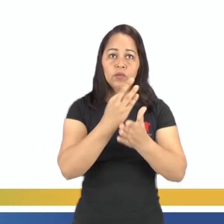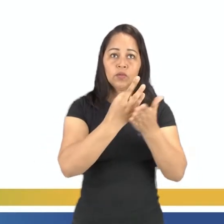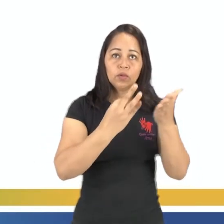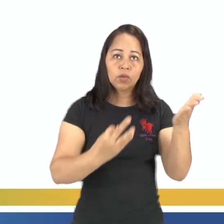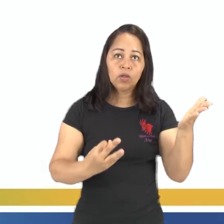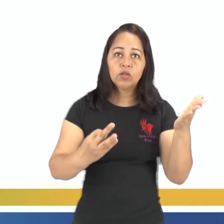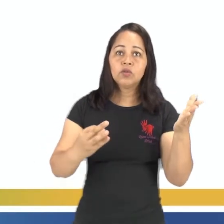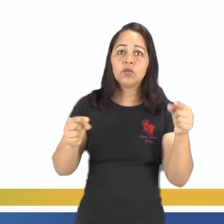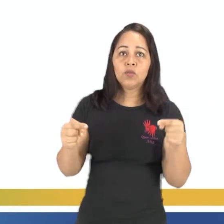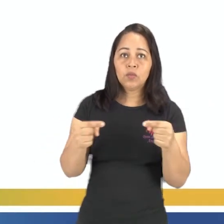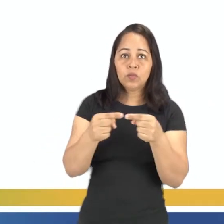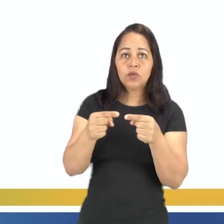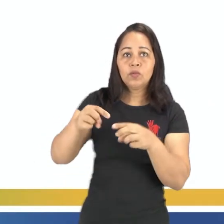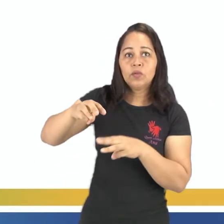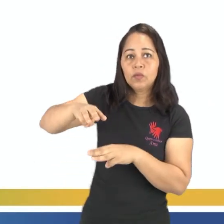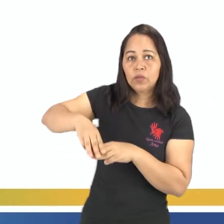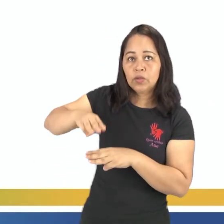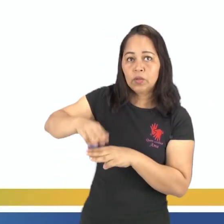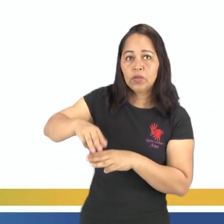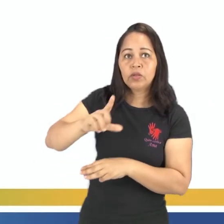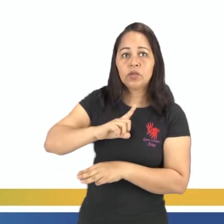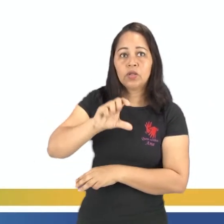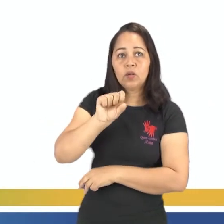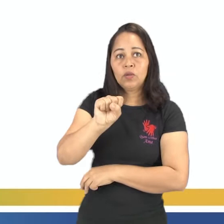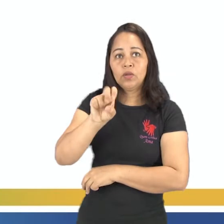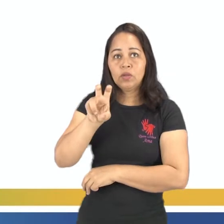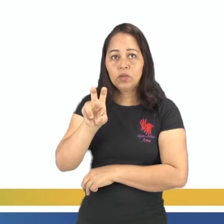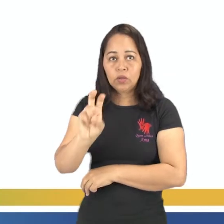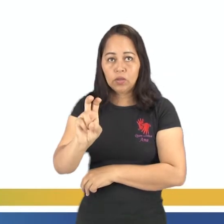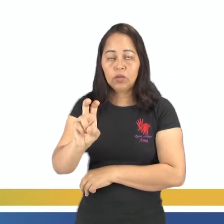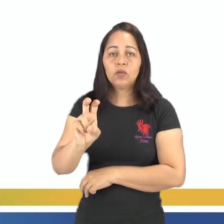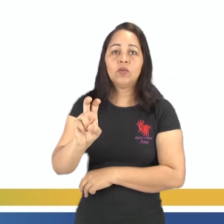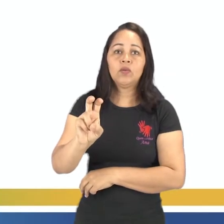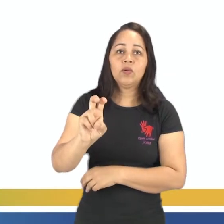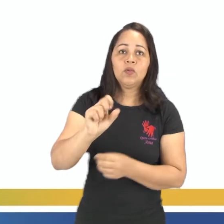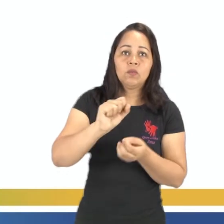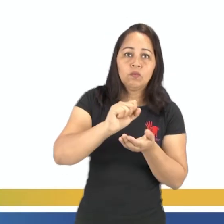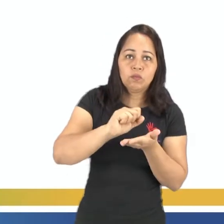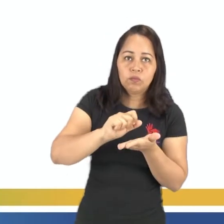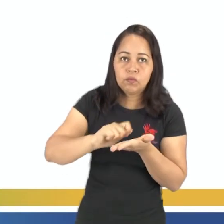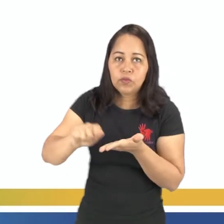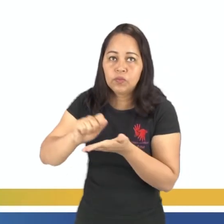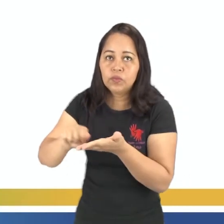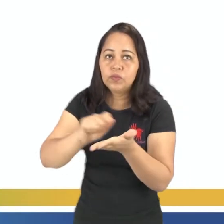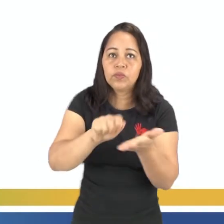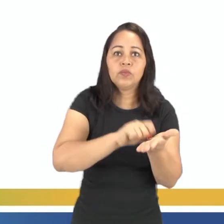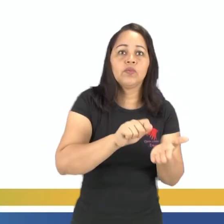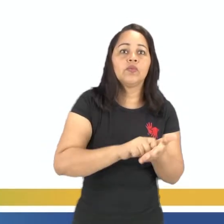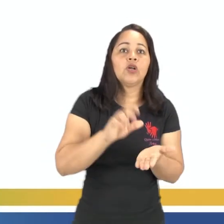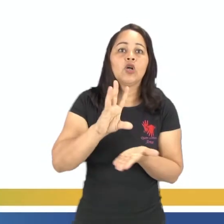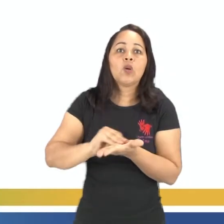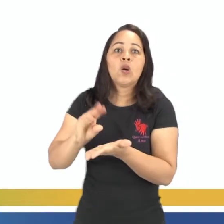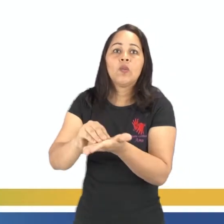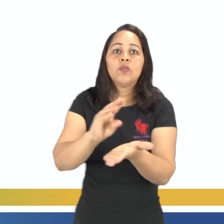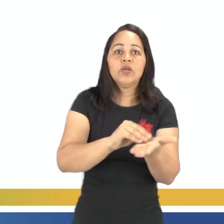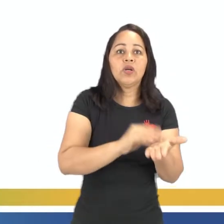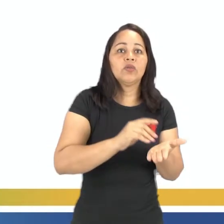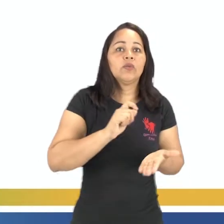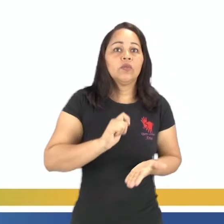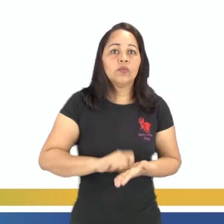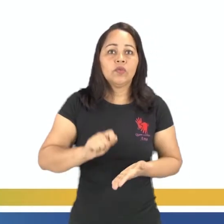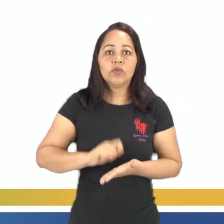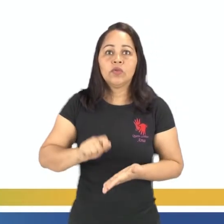contém 85 problemas copiados em escrita hierática pelo